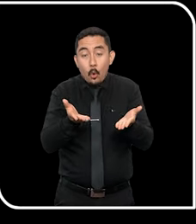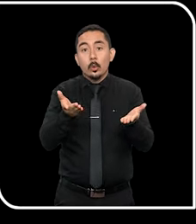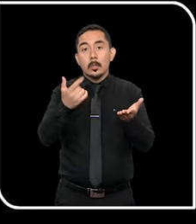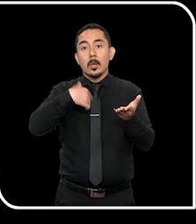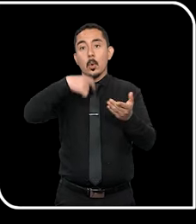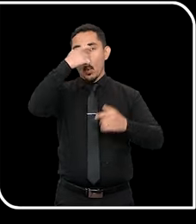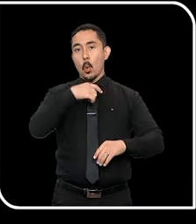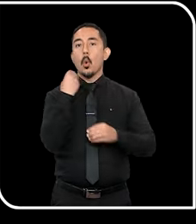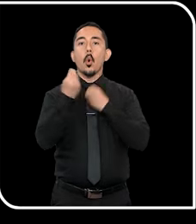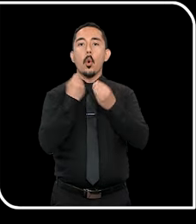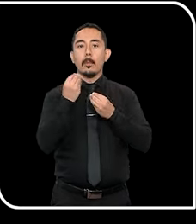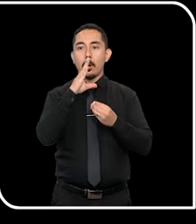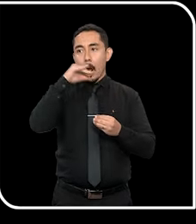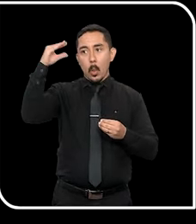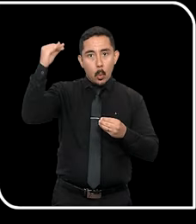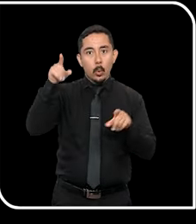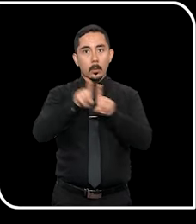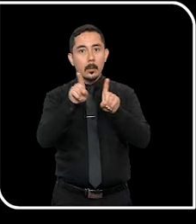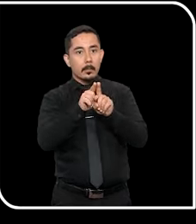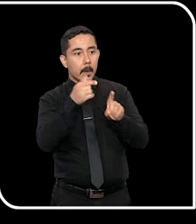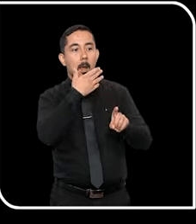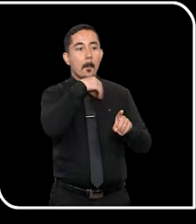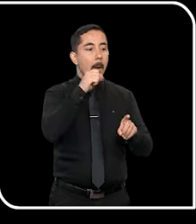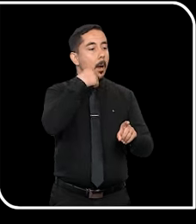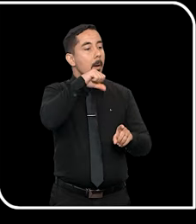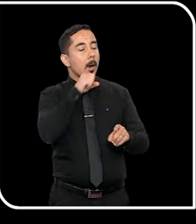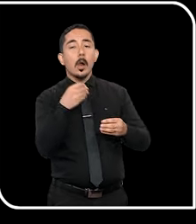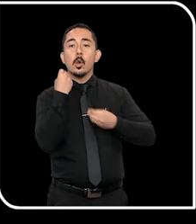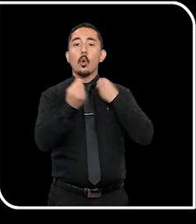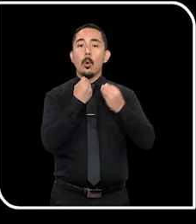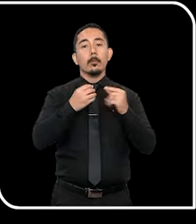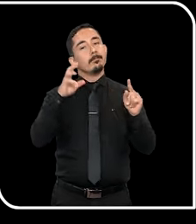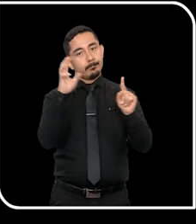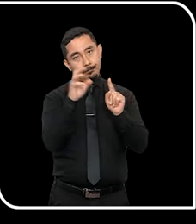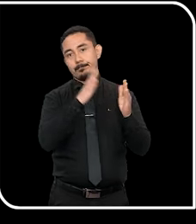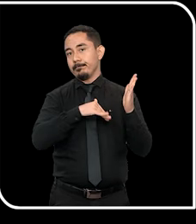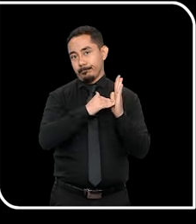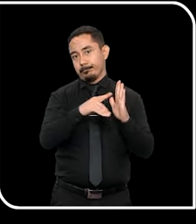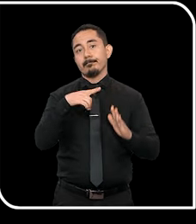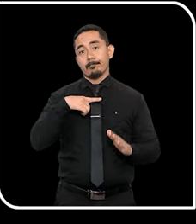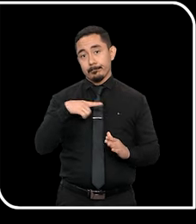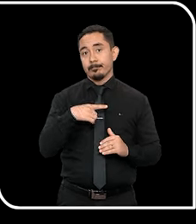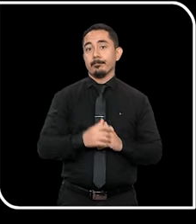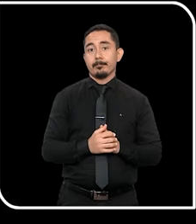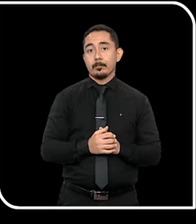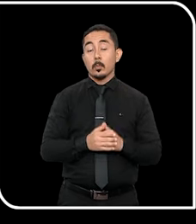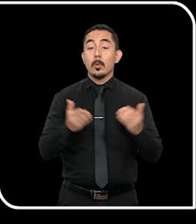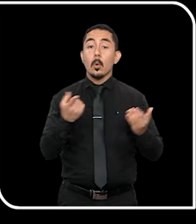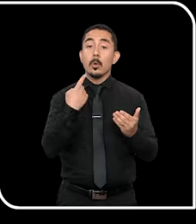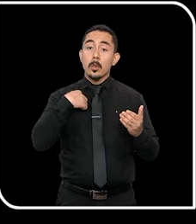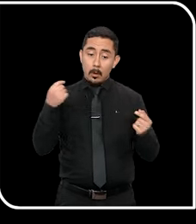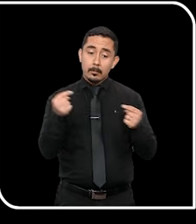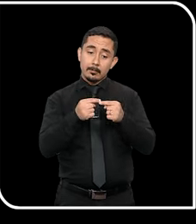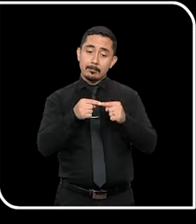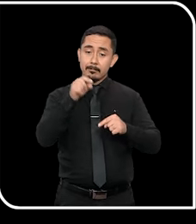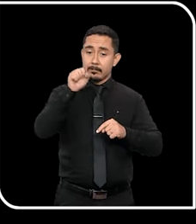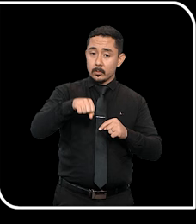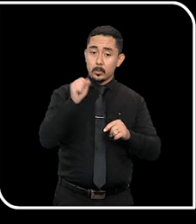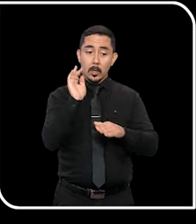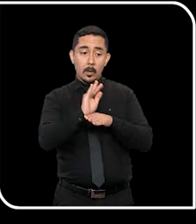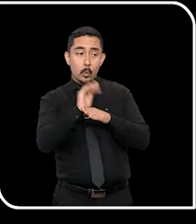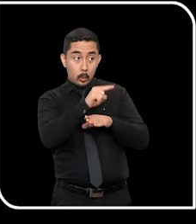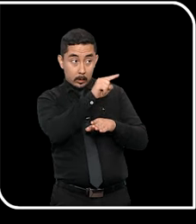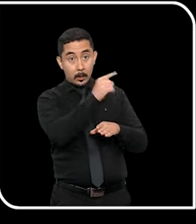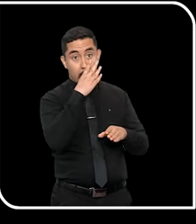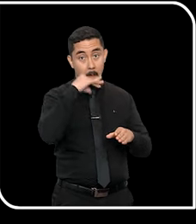sou hoje na maternidade que eu exerço na paternidade que eu exerço Enfim no adulto que eu sou Então hoje eu atuo dessa forma